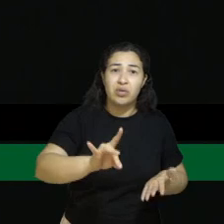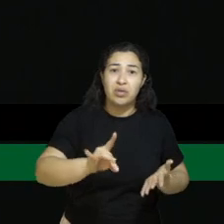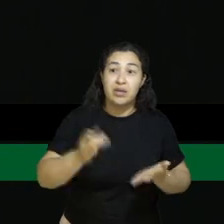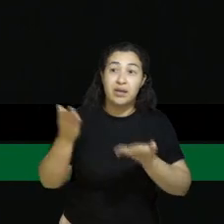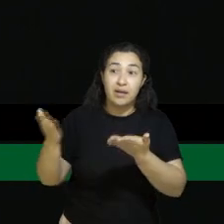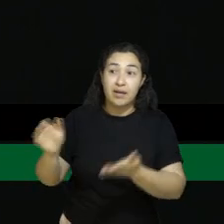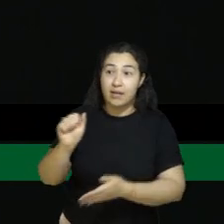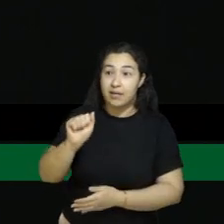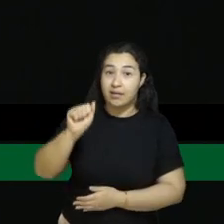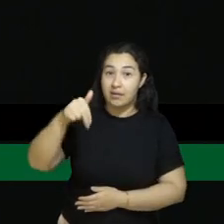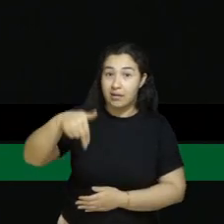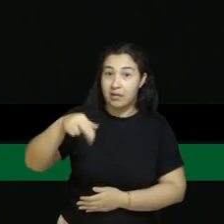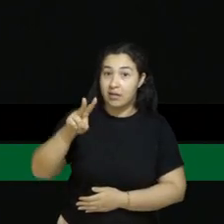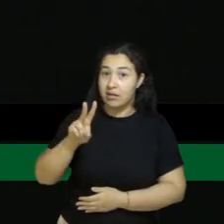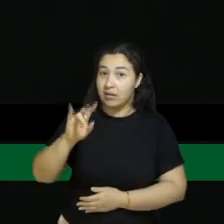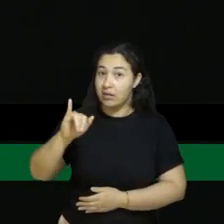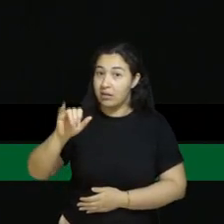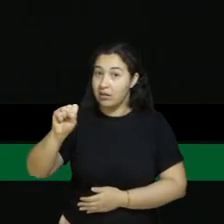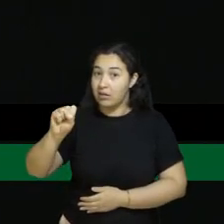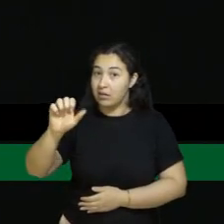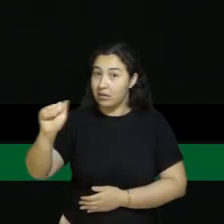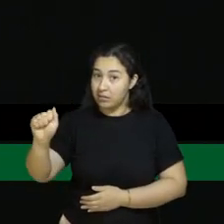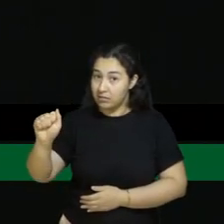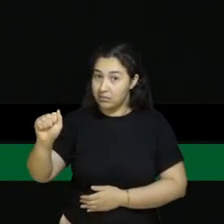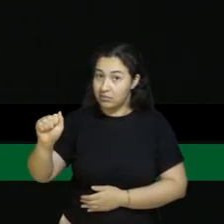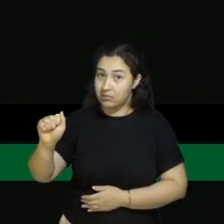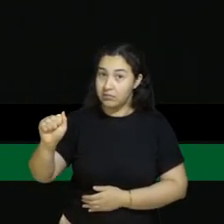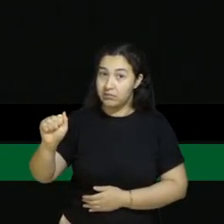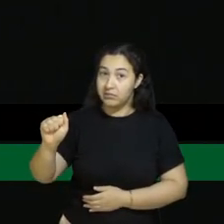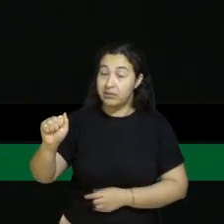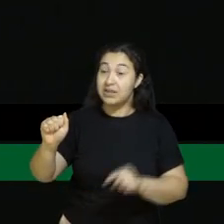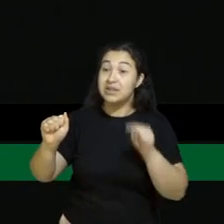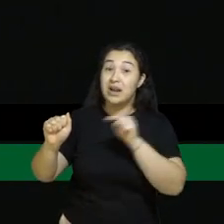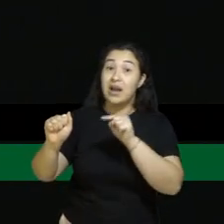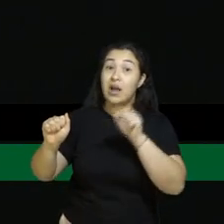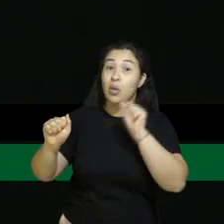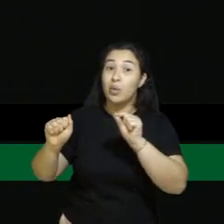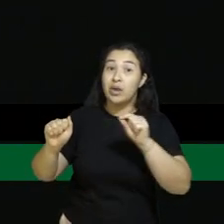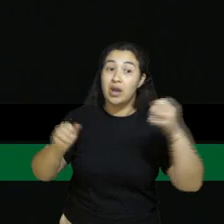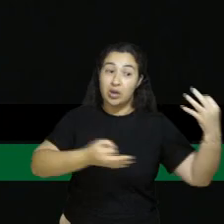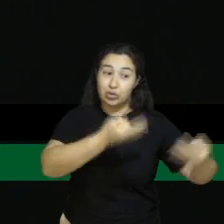foi autuada pelo Judiciário, que a obrigou a promover